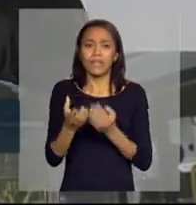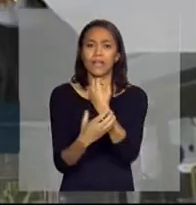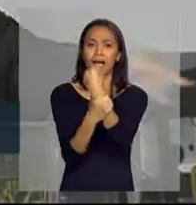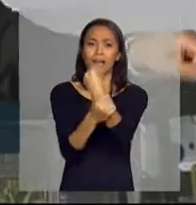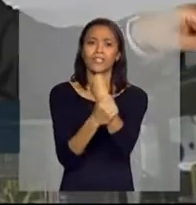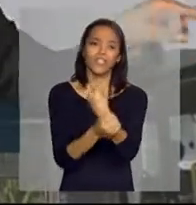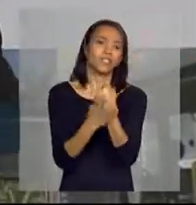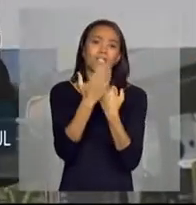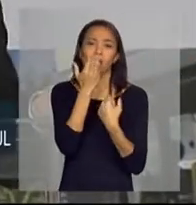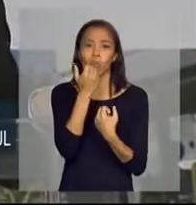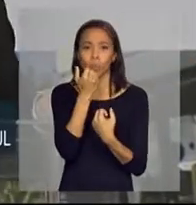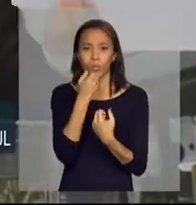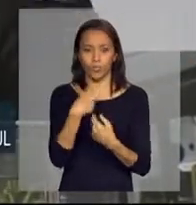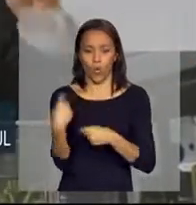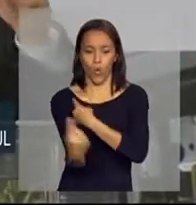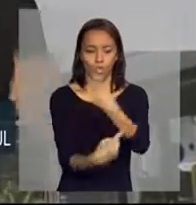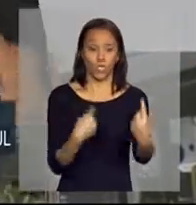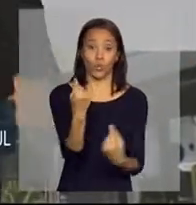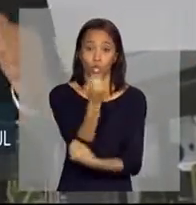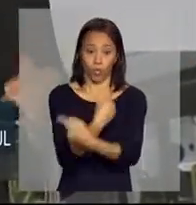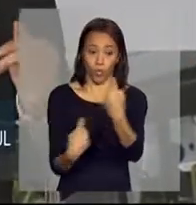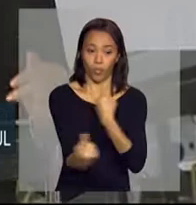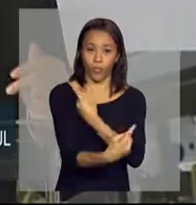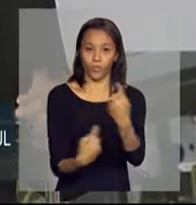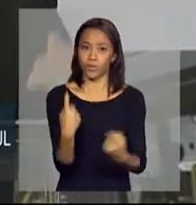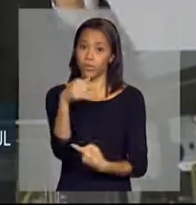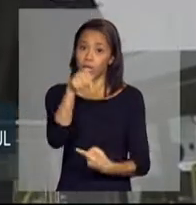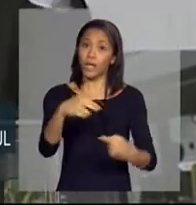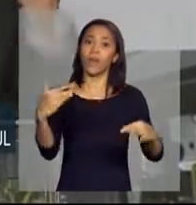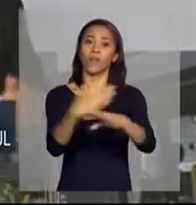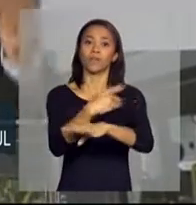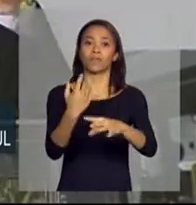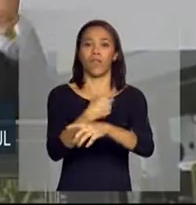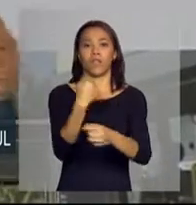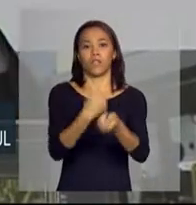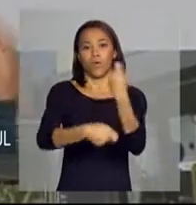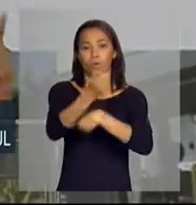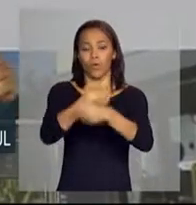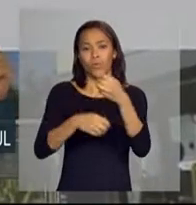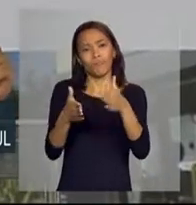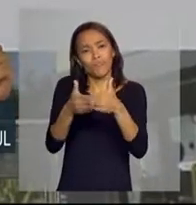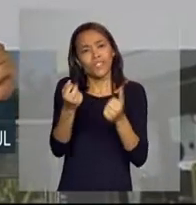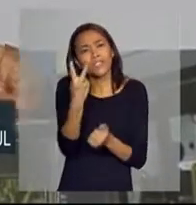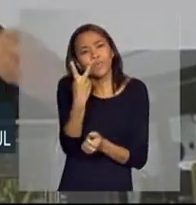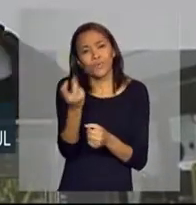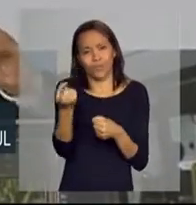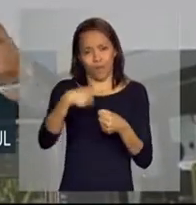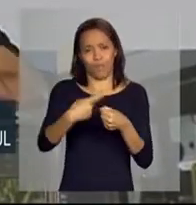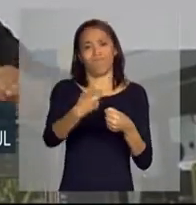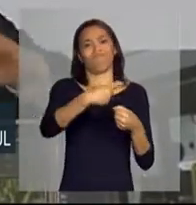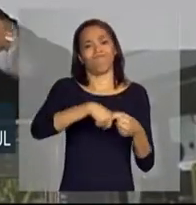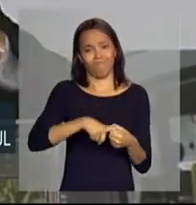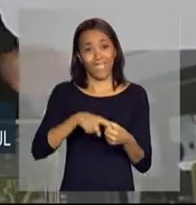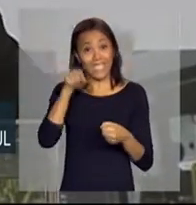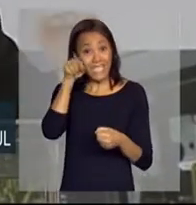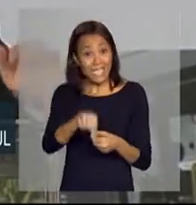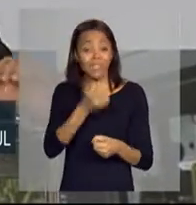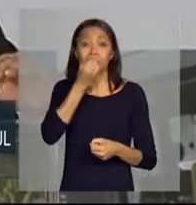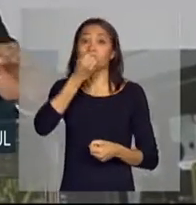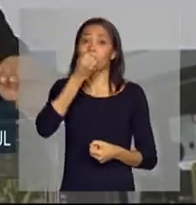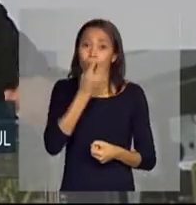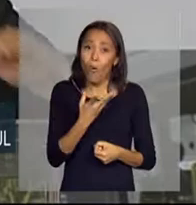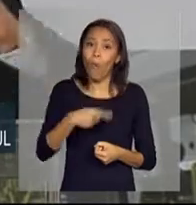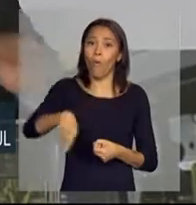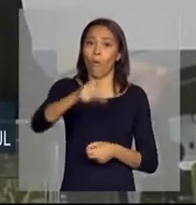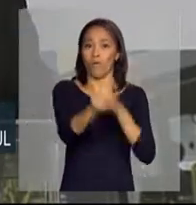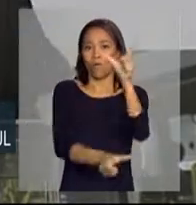recurso circule na economia local. Então, eu queria pedir aos prefeitos essas duas parcerias, pelo menos, porque isso vai ser bom para os